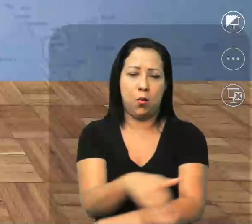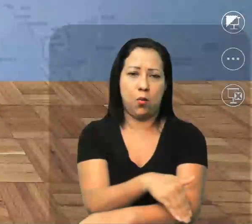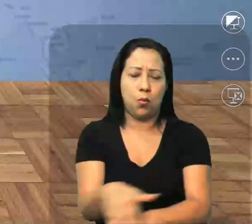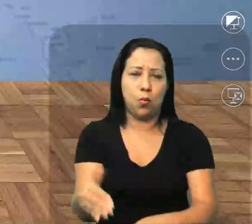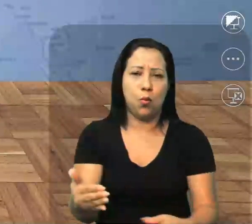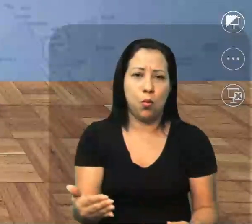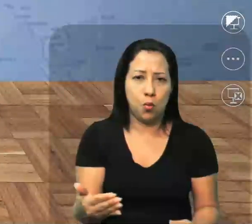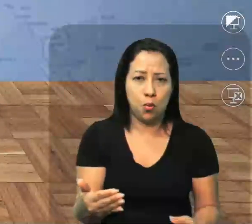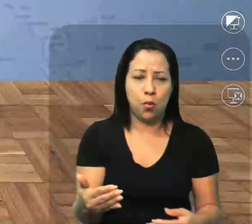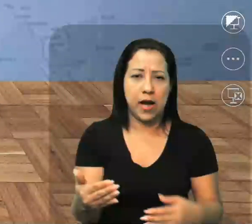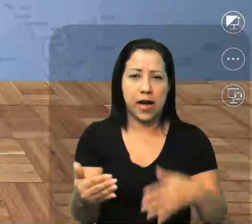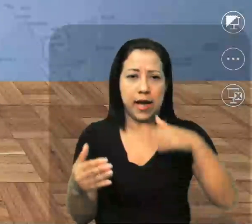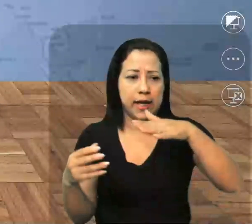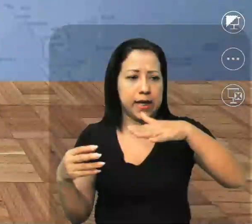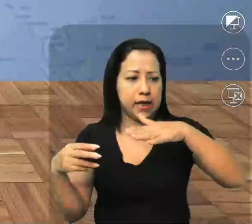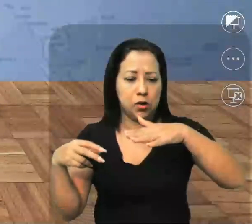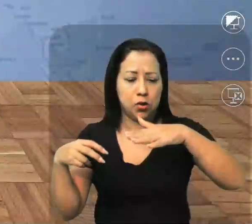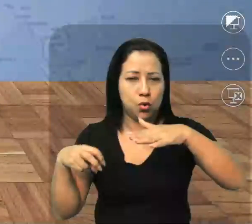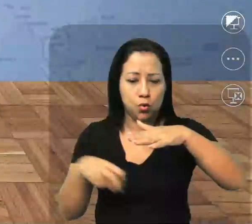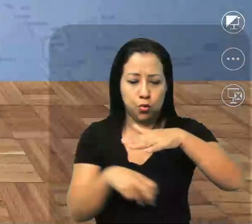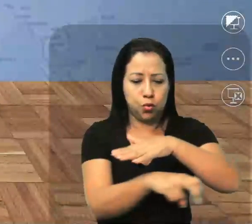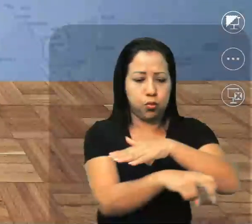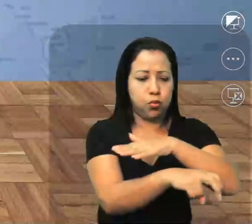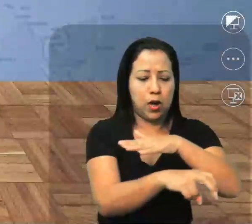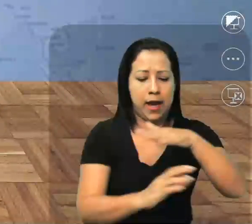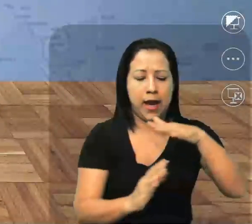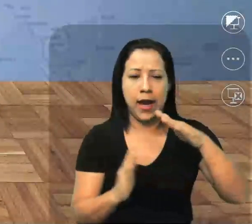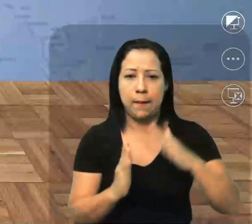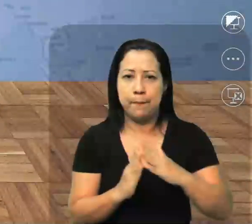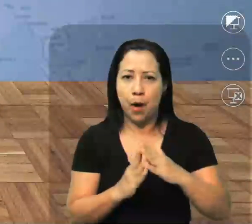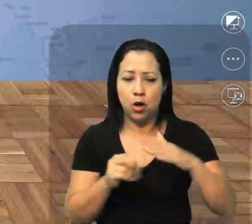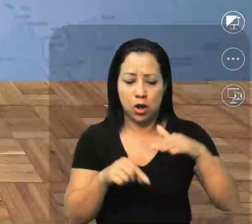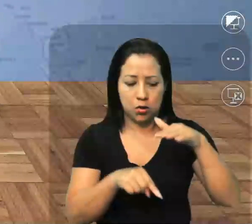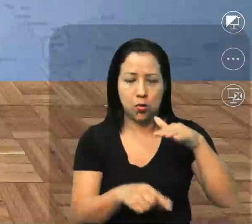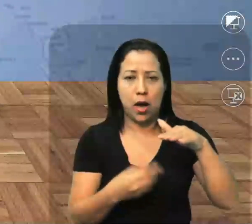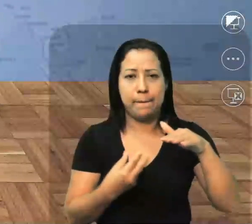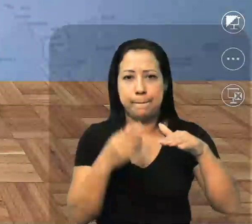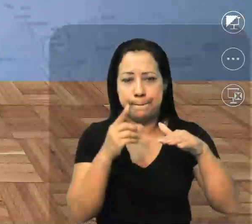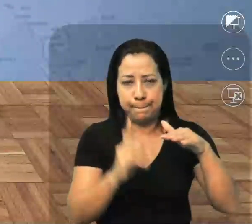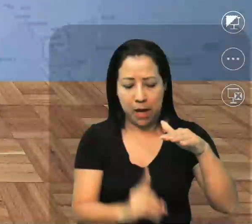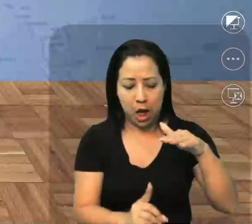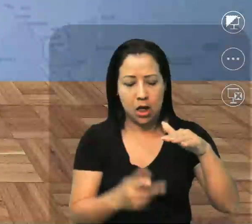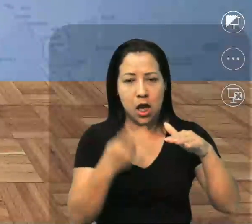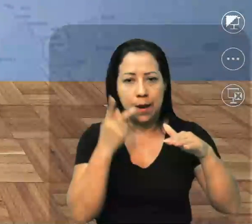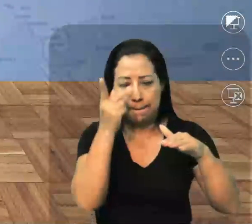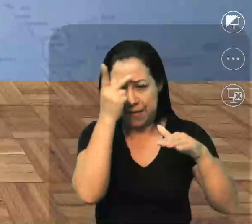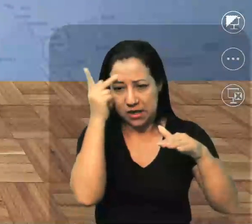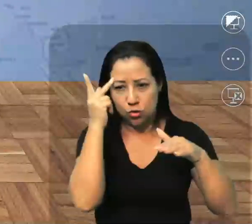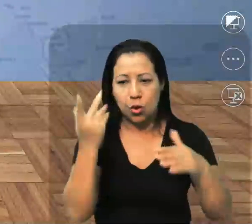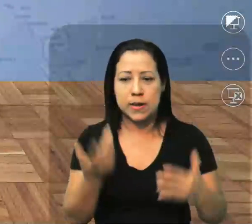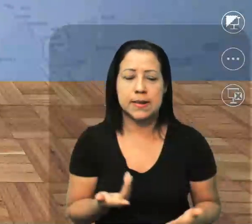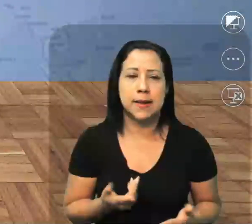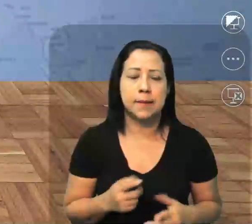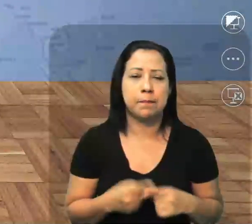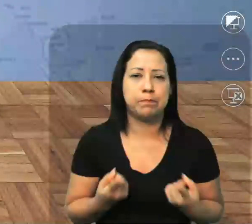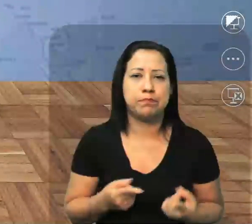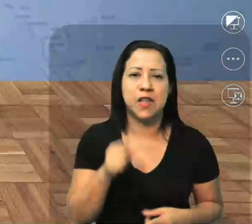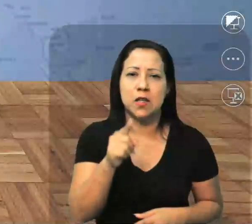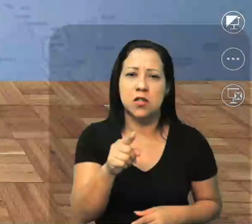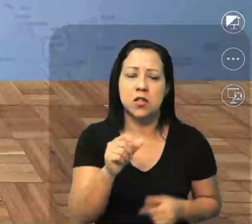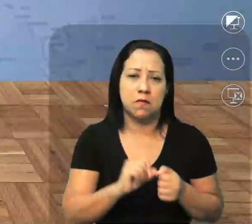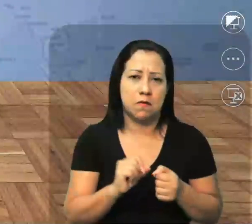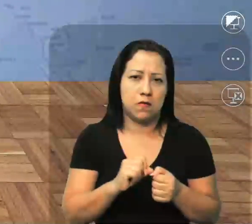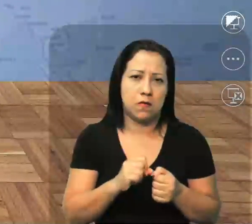e na Constituição Brasileira, artigos 5 e 6, por sinal, meus queridos, se você quer fazer um ótimo